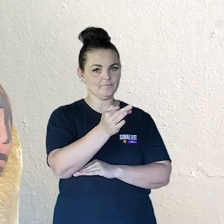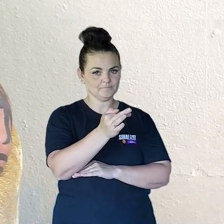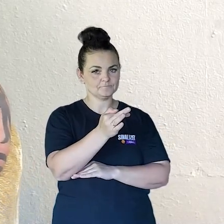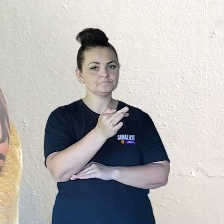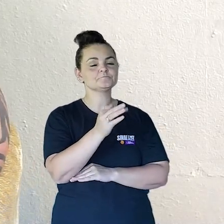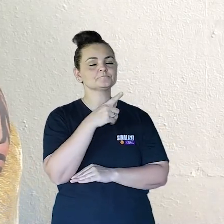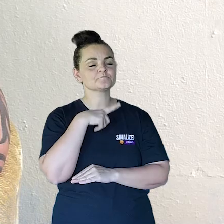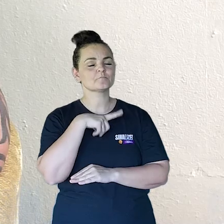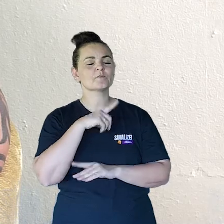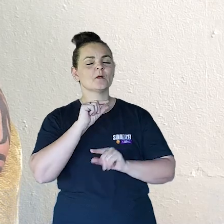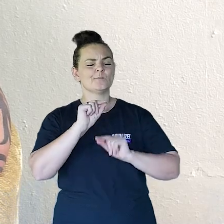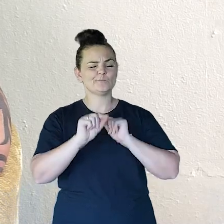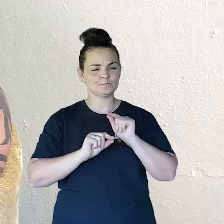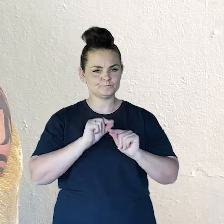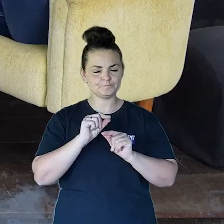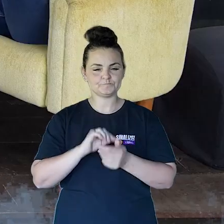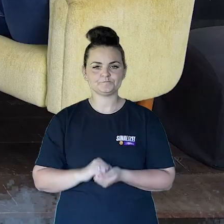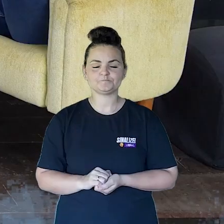que criar